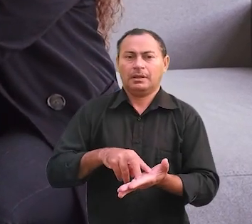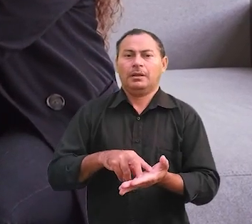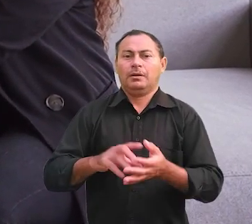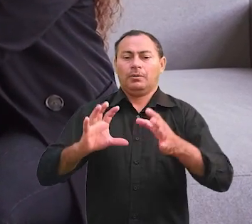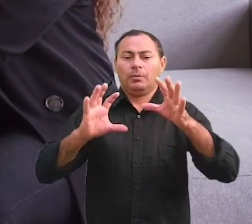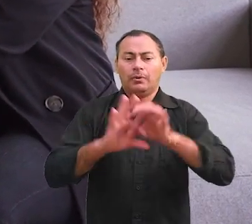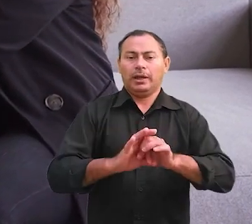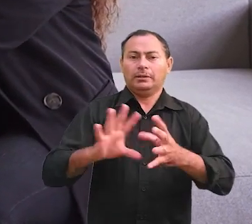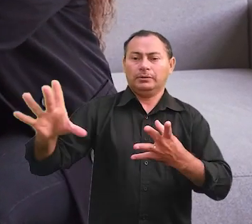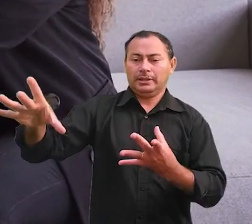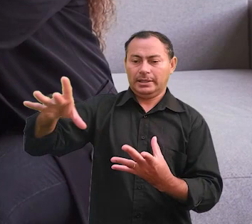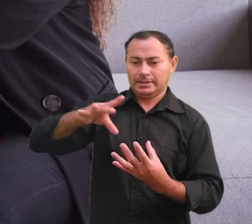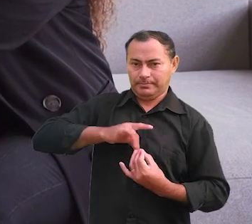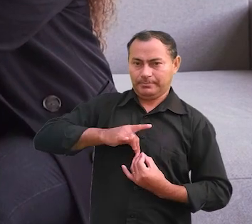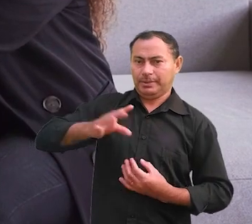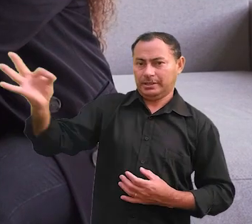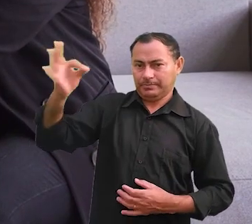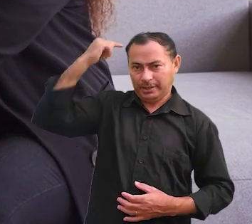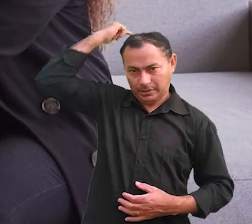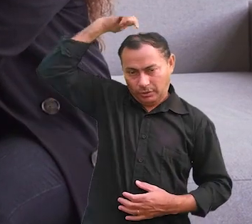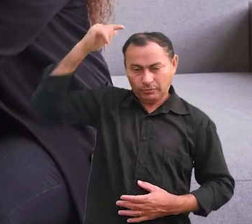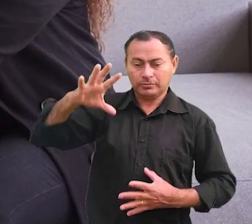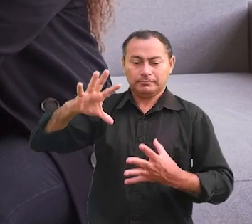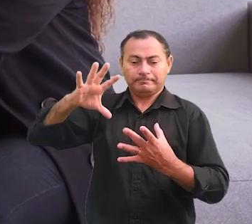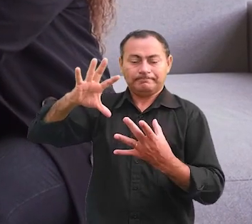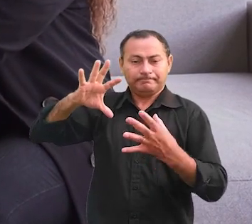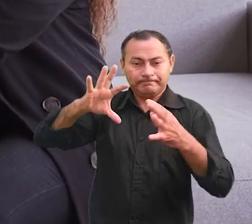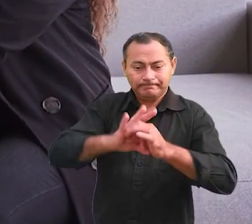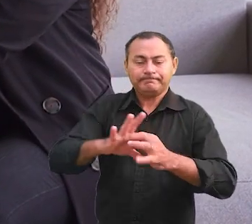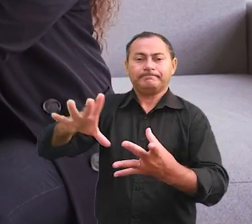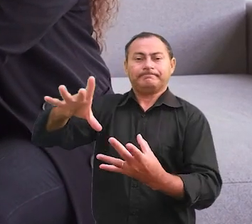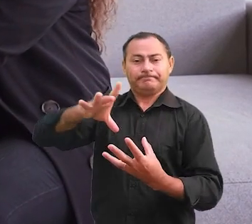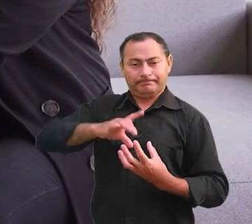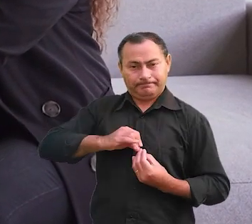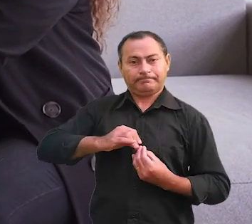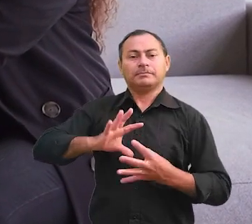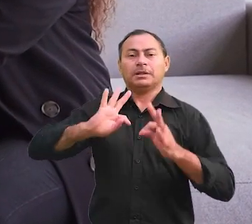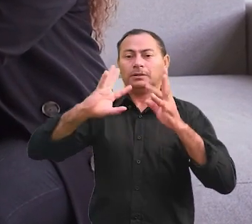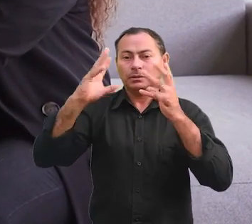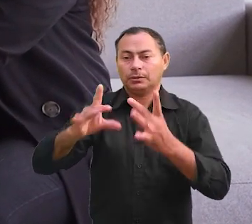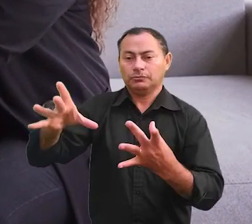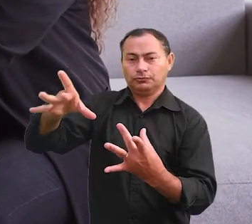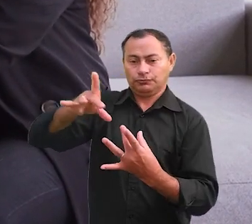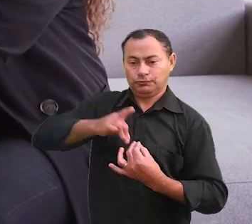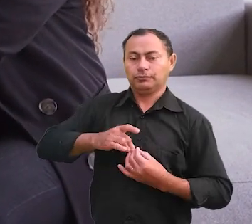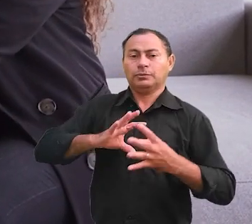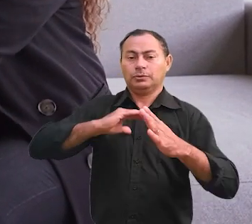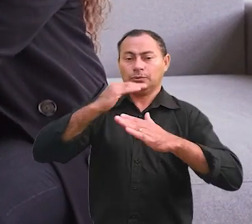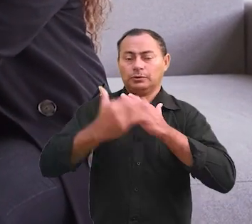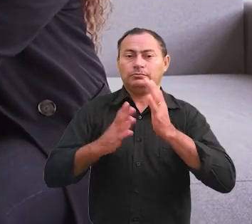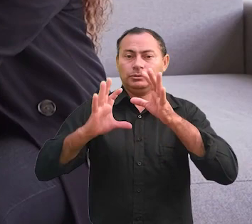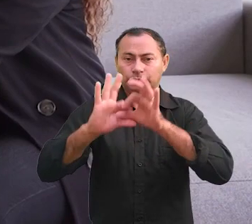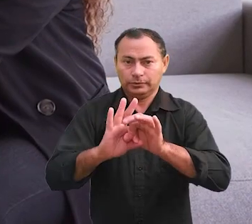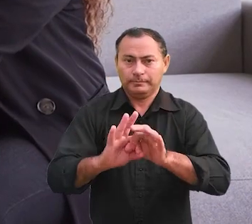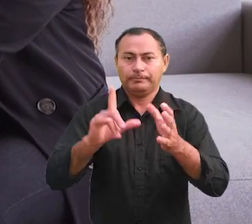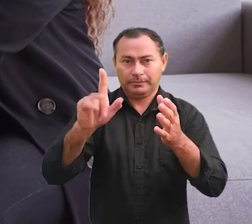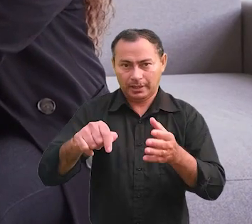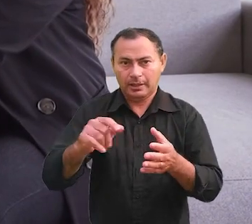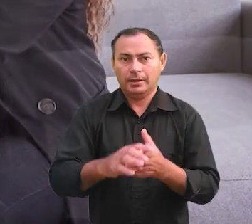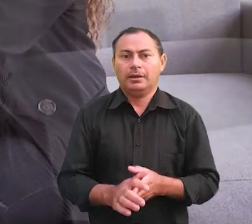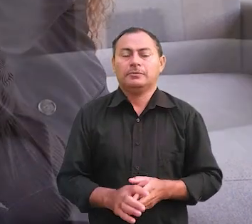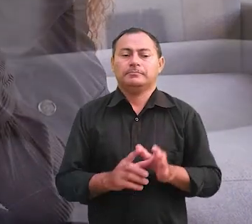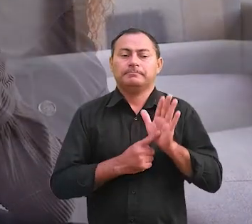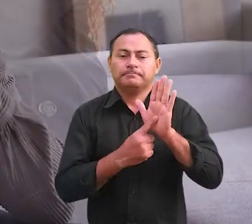sustentados pelo Elo espiritual é o elo espiritual que mantém todos os outros juntos